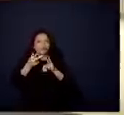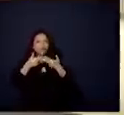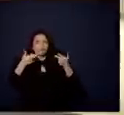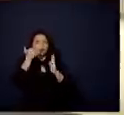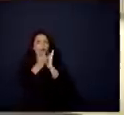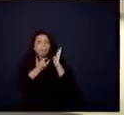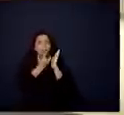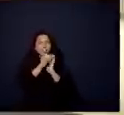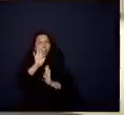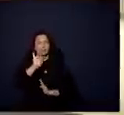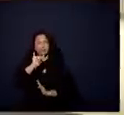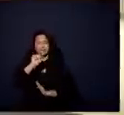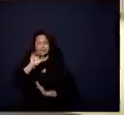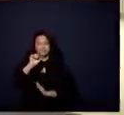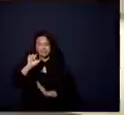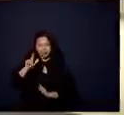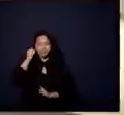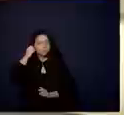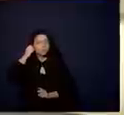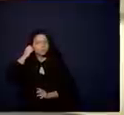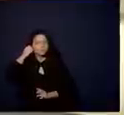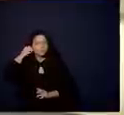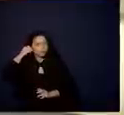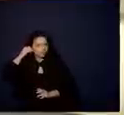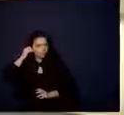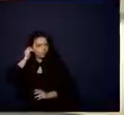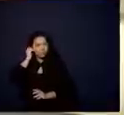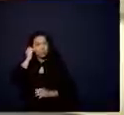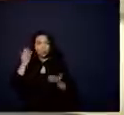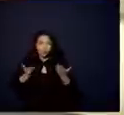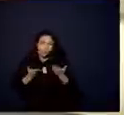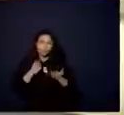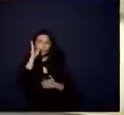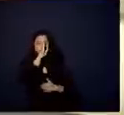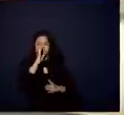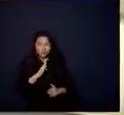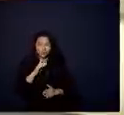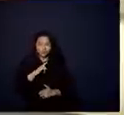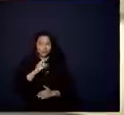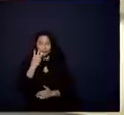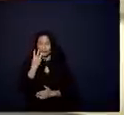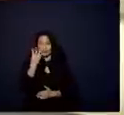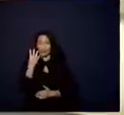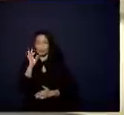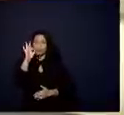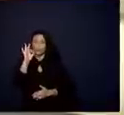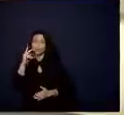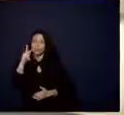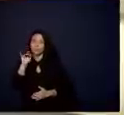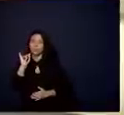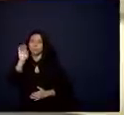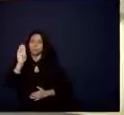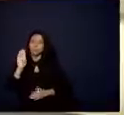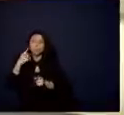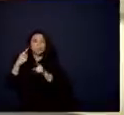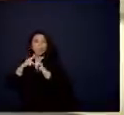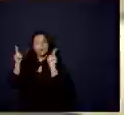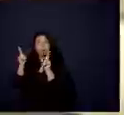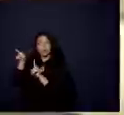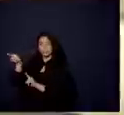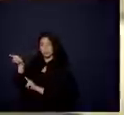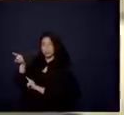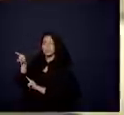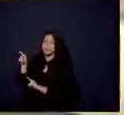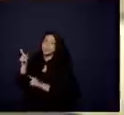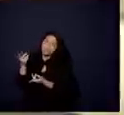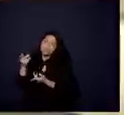tem a carga tributária da Inglaterra 34% do PIB quando a gente tenta medir o efeito de governo tributando e gastando no país